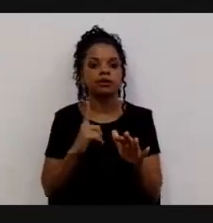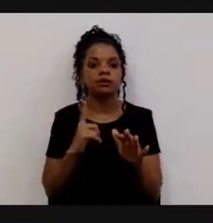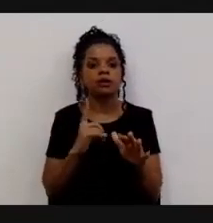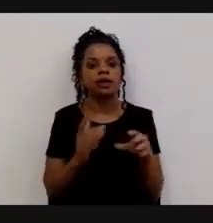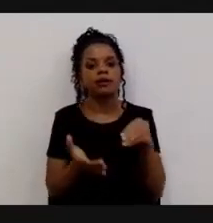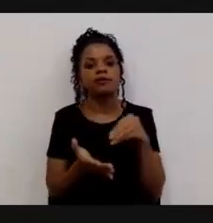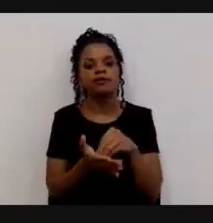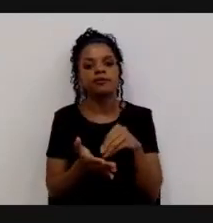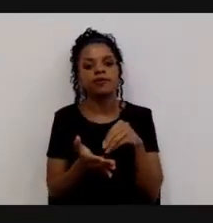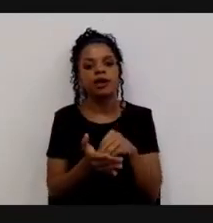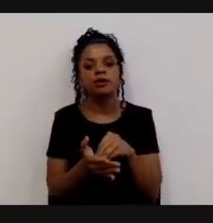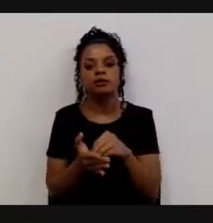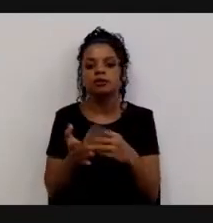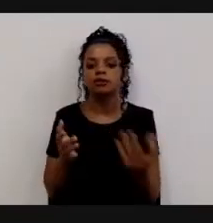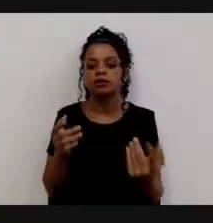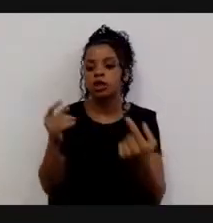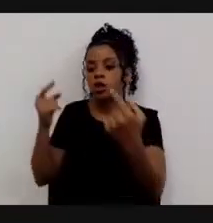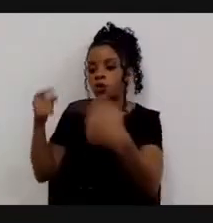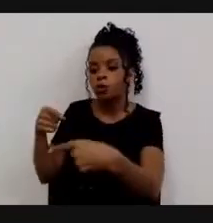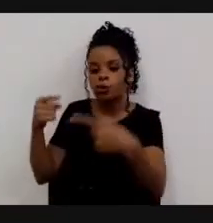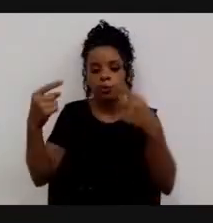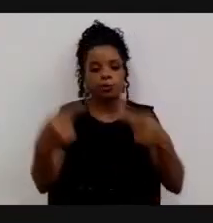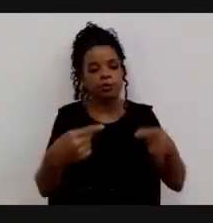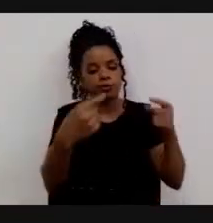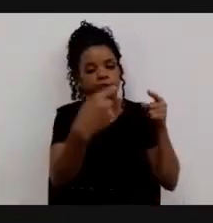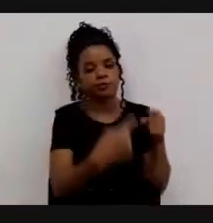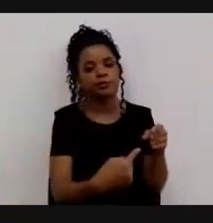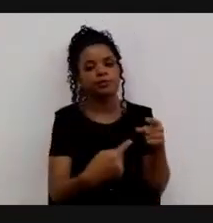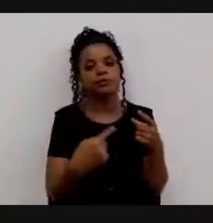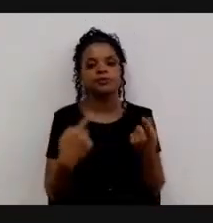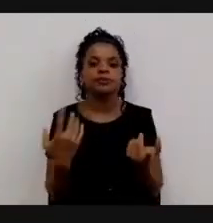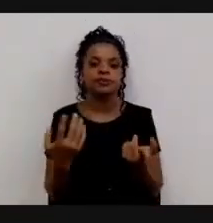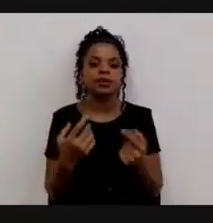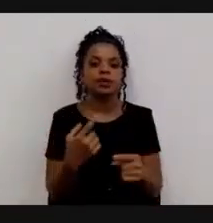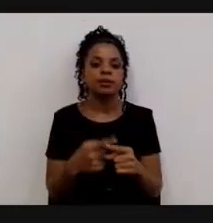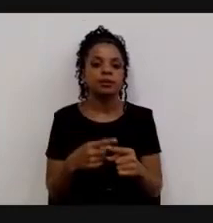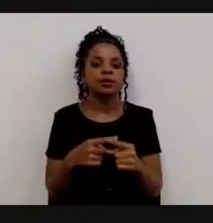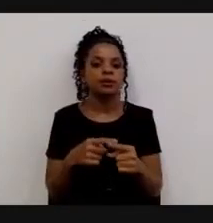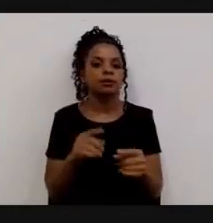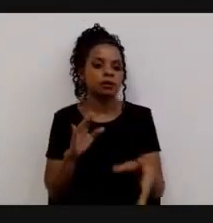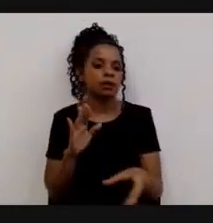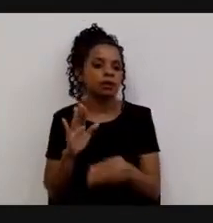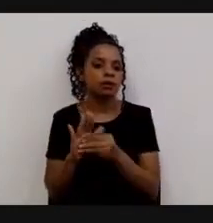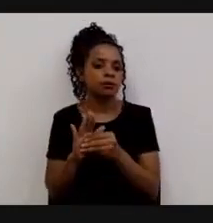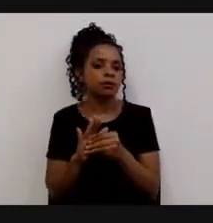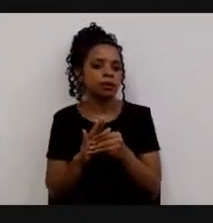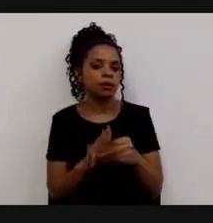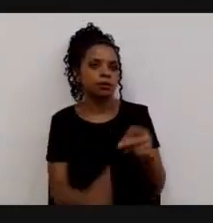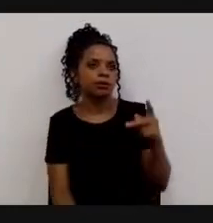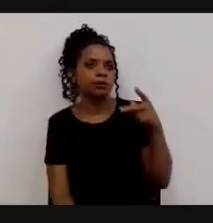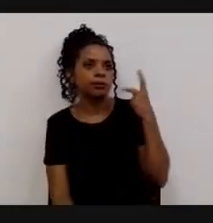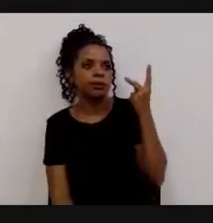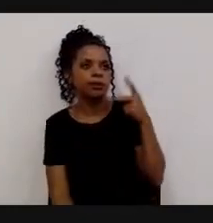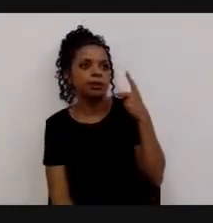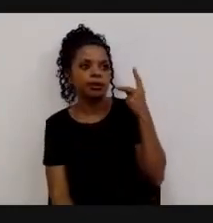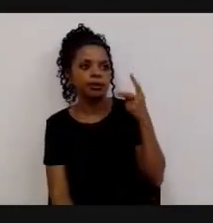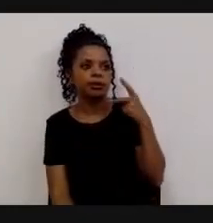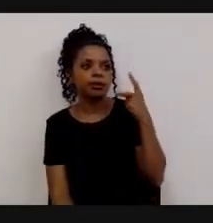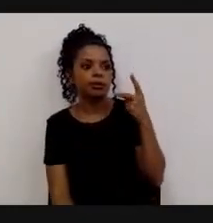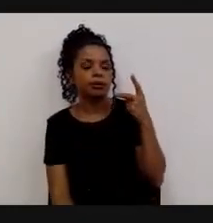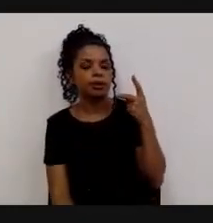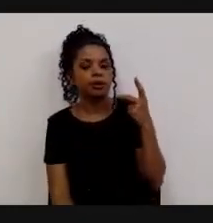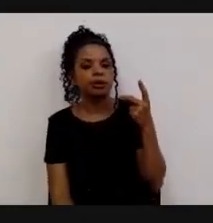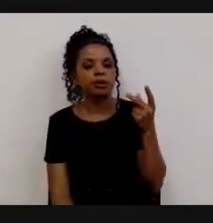de competitividade para os adversários dos incumbentes. Porque hoje a gente tem uma emenda parlamentar que vai chegar, segundo